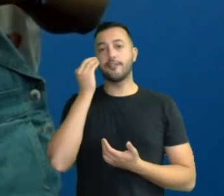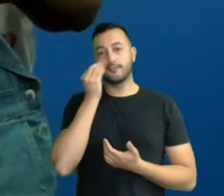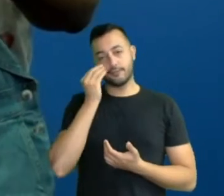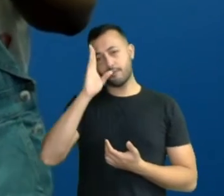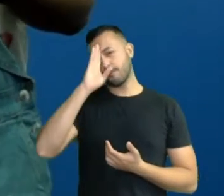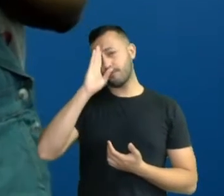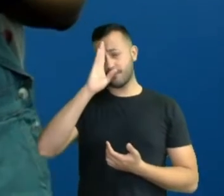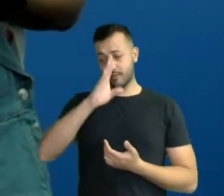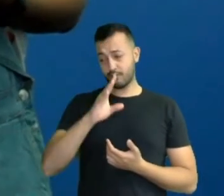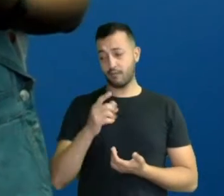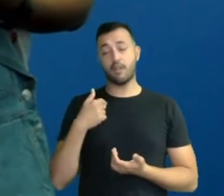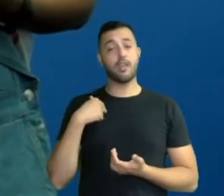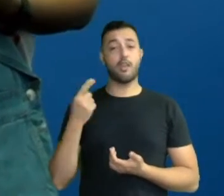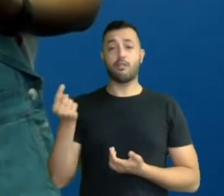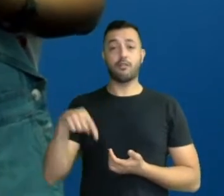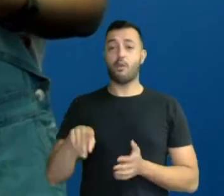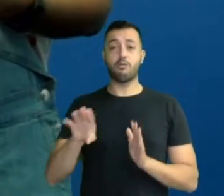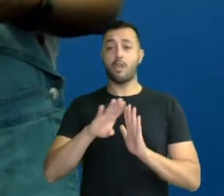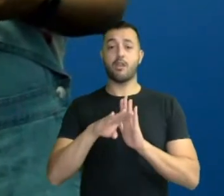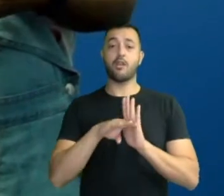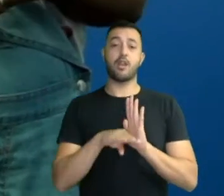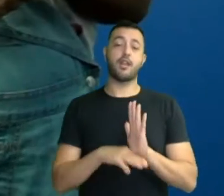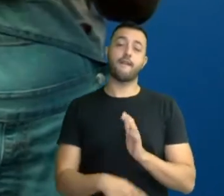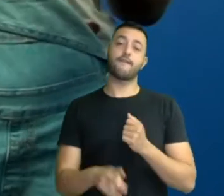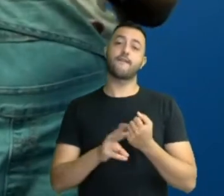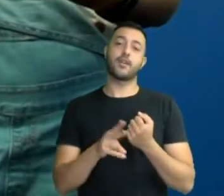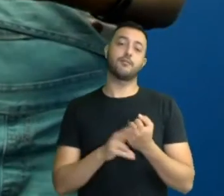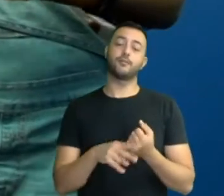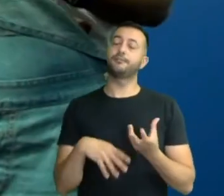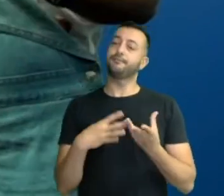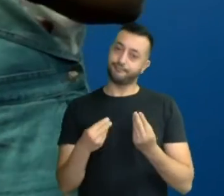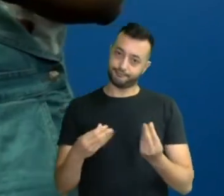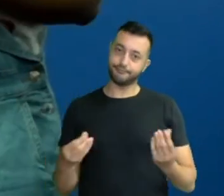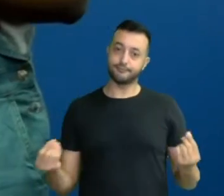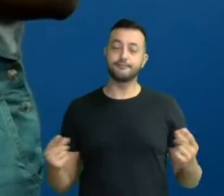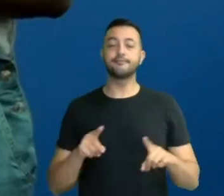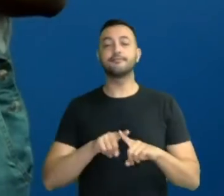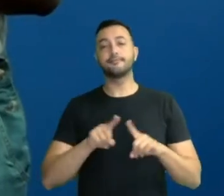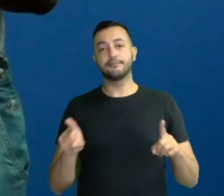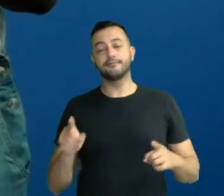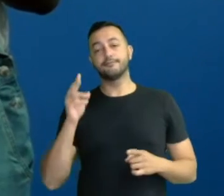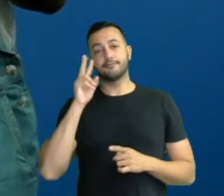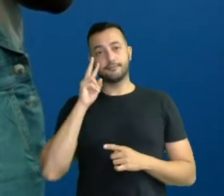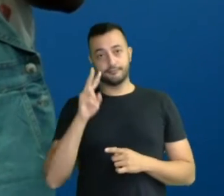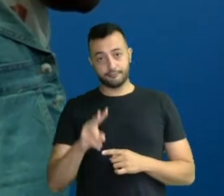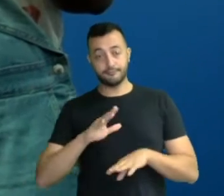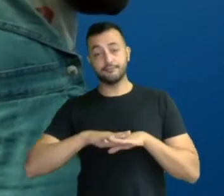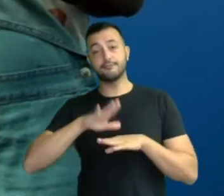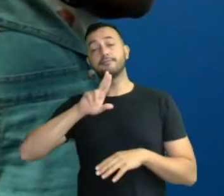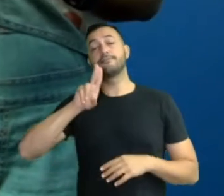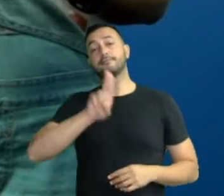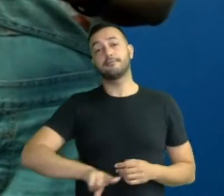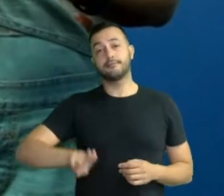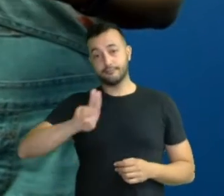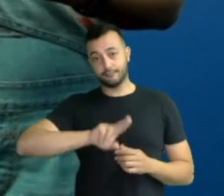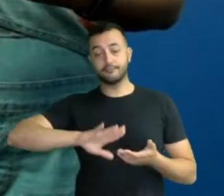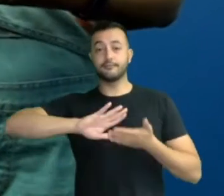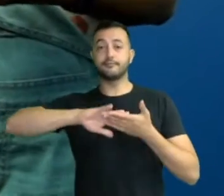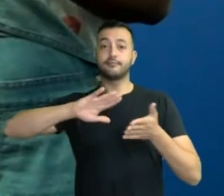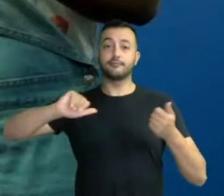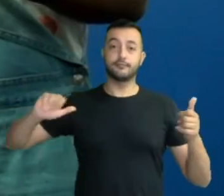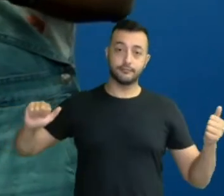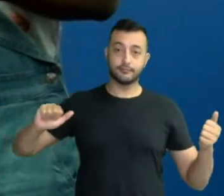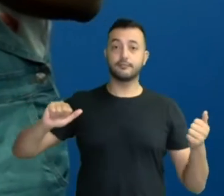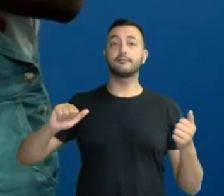os principais. Eu não trouxe uma lista com todos os verbos, né, porque são muitos, mas a gente vai ver os mais utilizados em língua